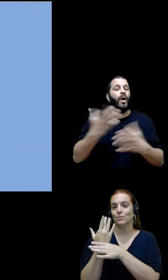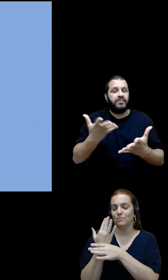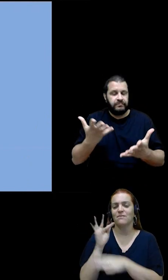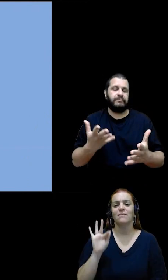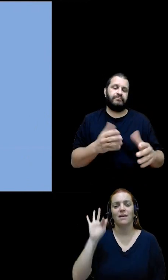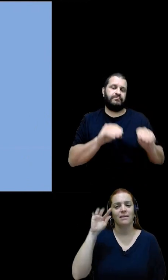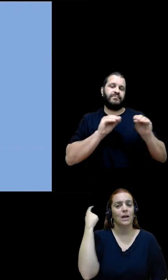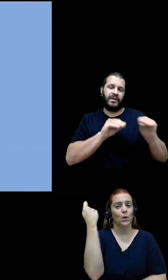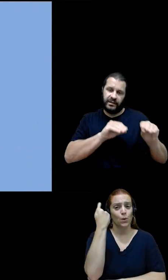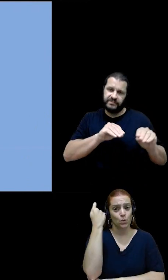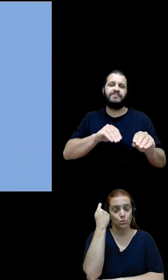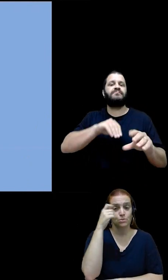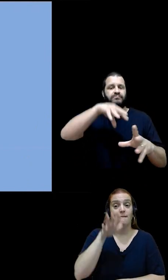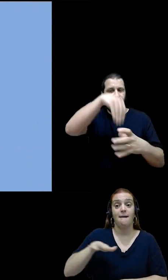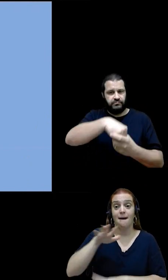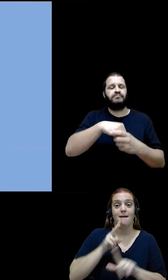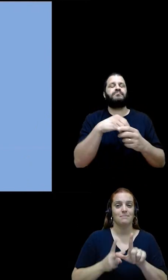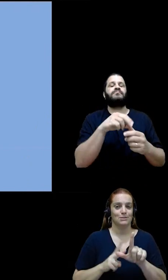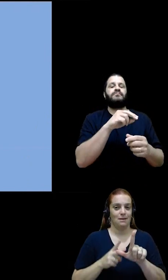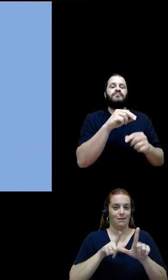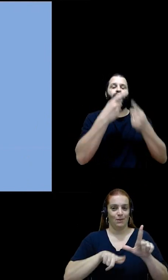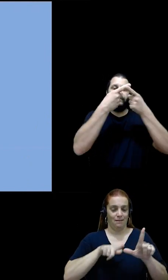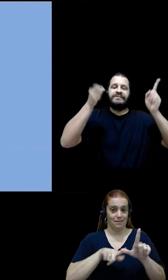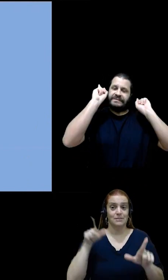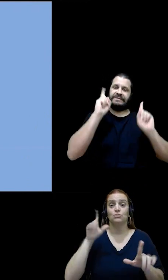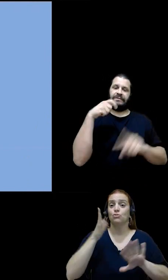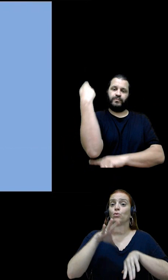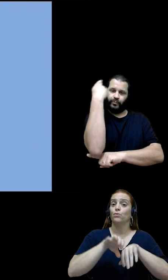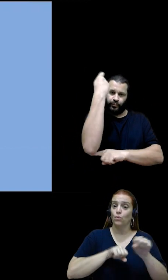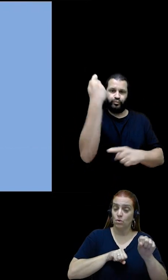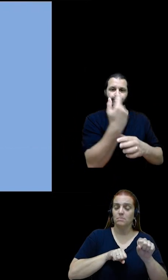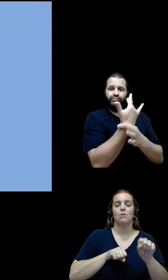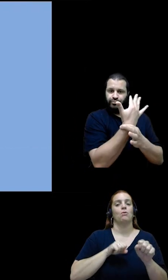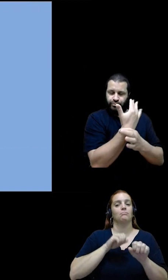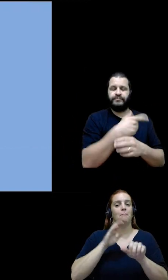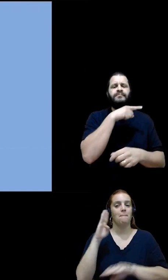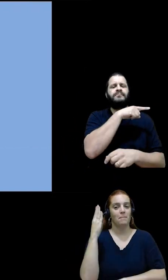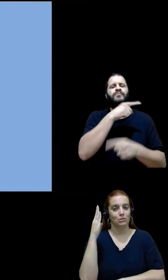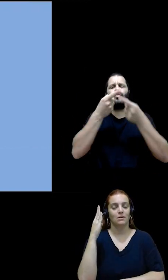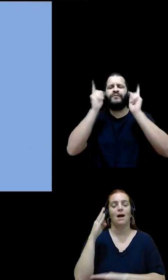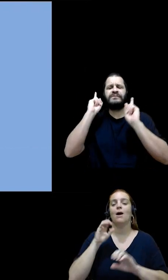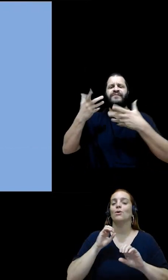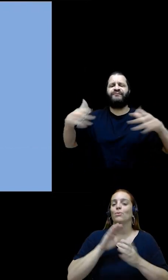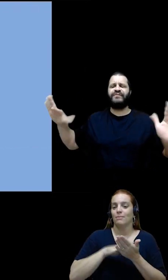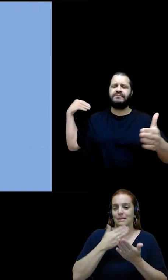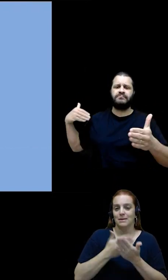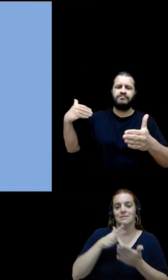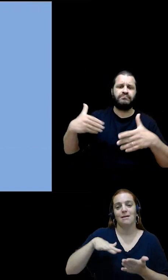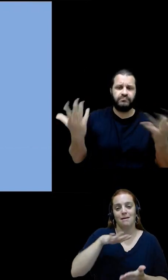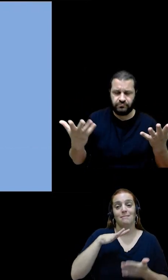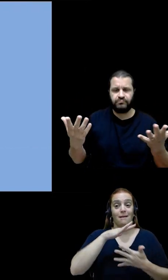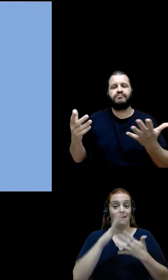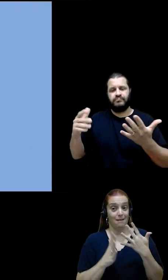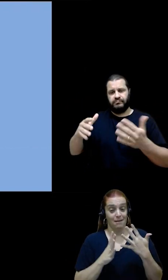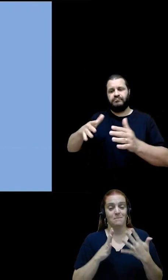Sul, no curso de bacharelado em letras. Ele tem habilitação em tradução e interpretação de Libras português. Atualmente,